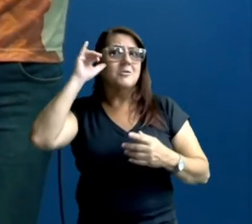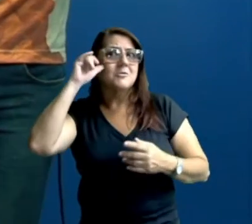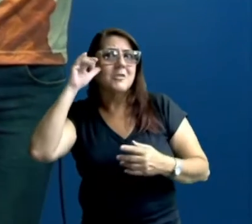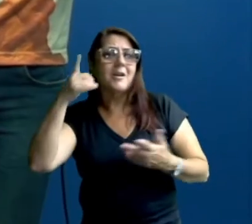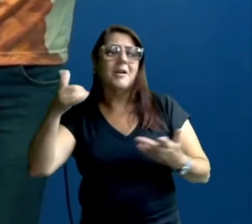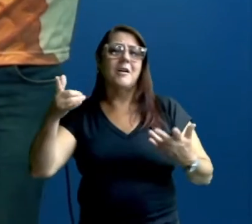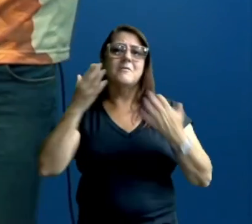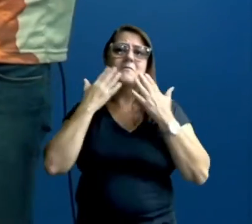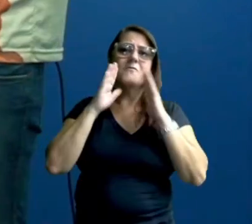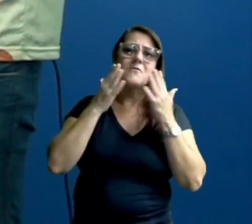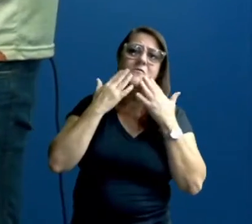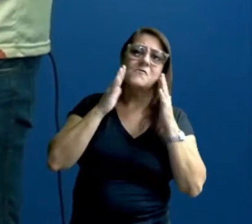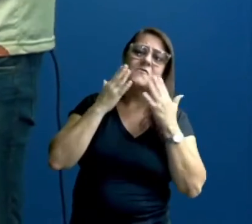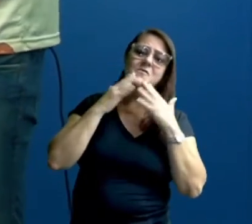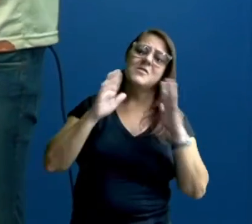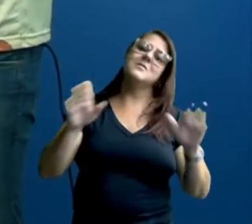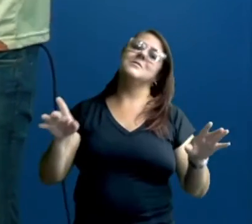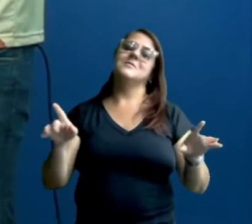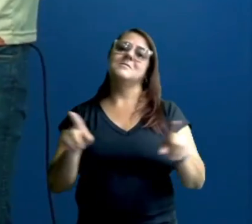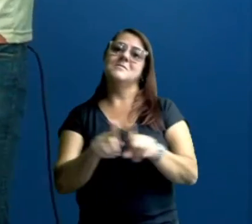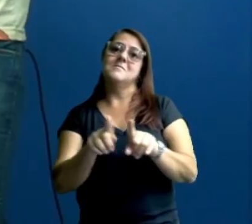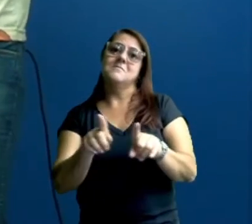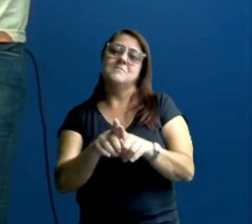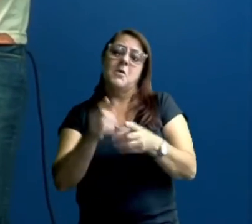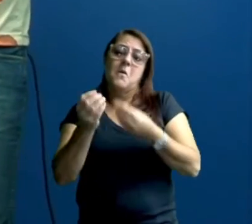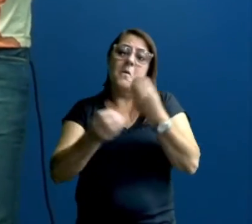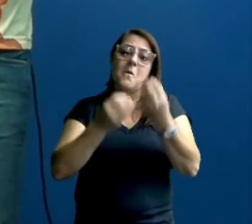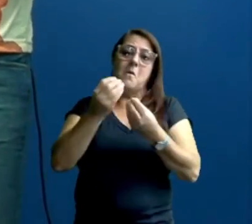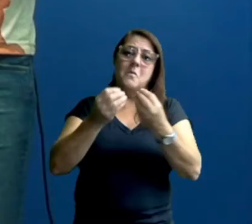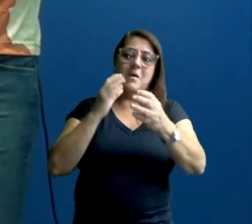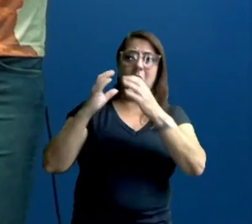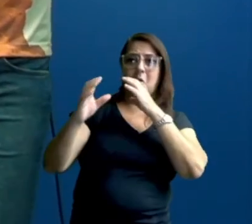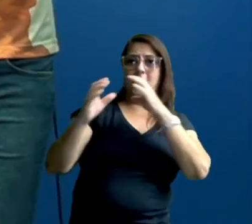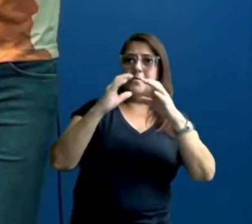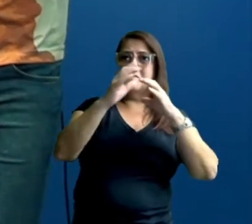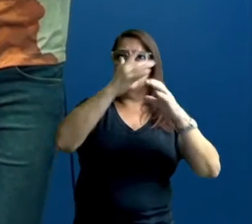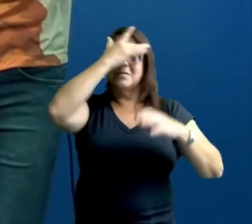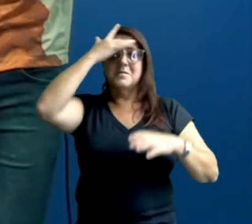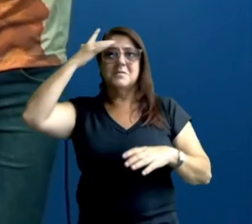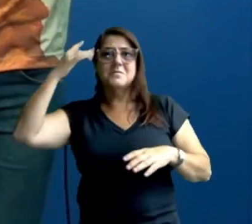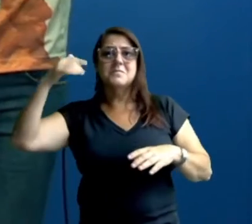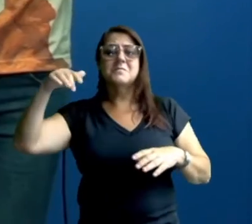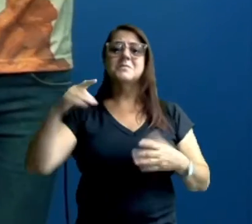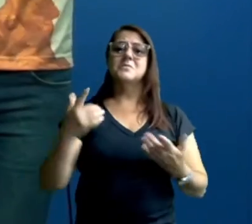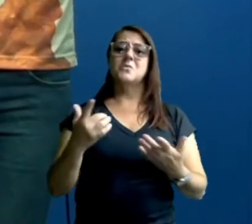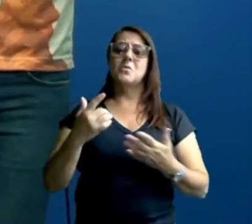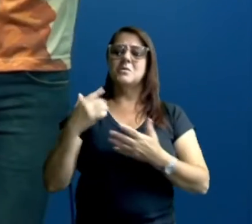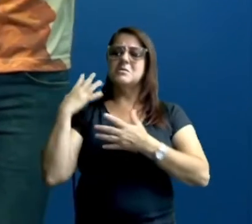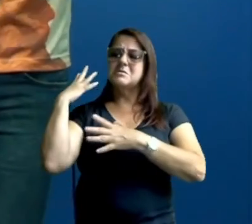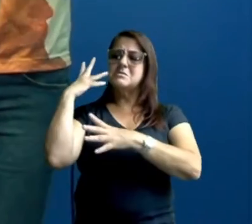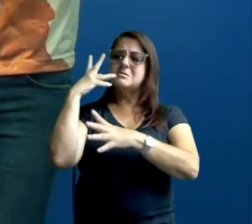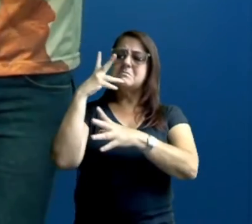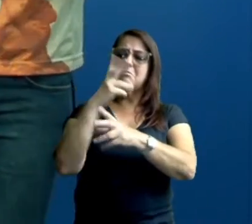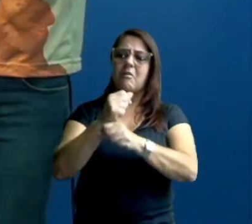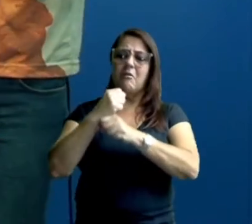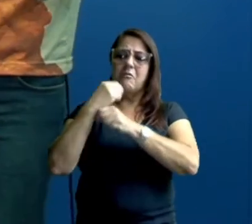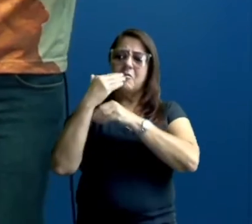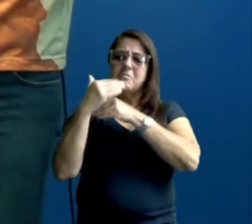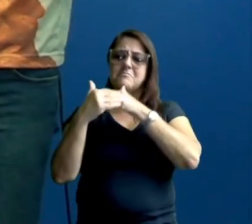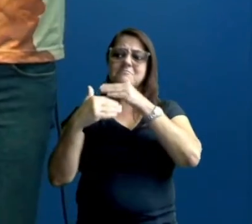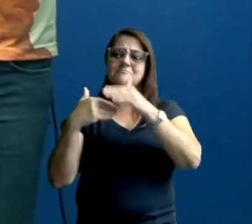como o Facebook, a gente observa que a forma de interação das pessoas ao longo dos anos vem